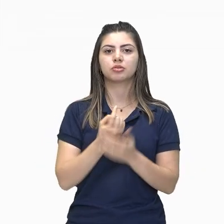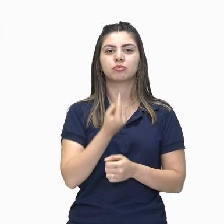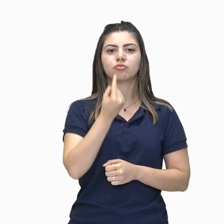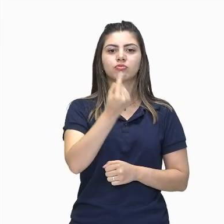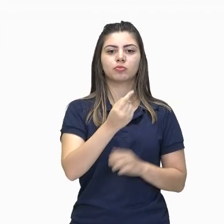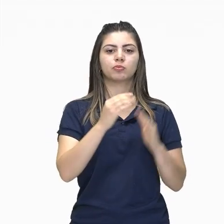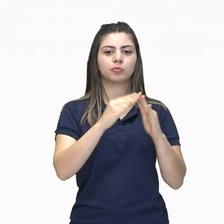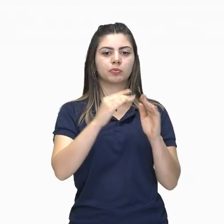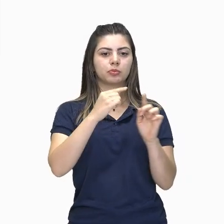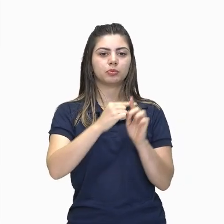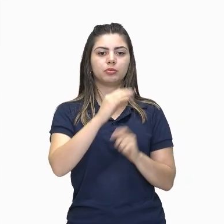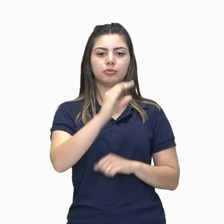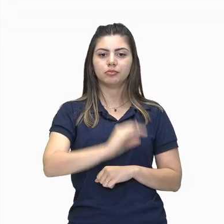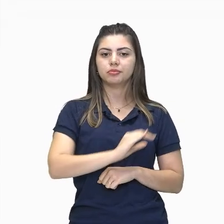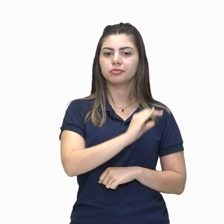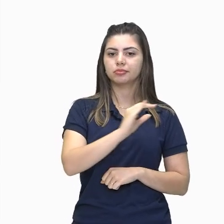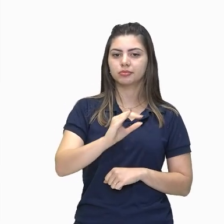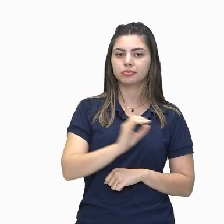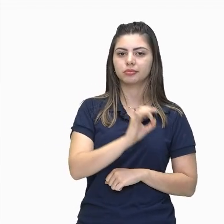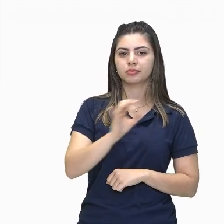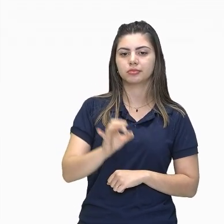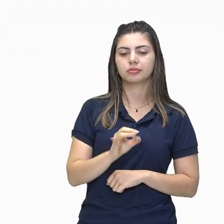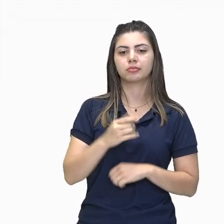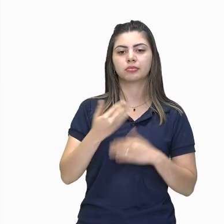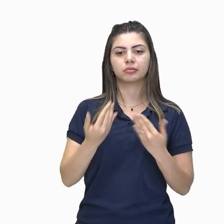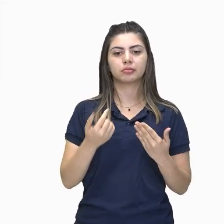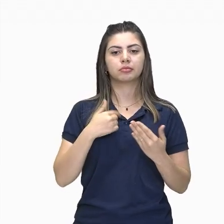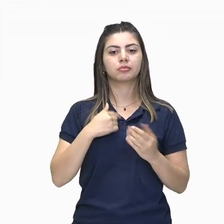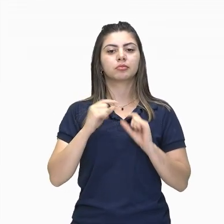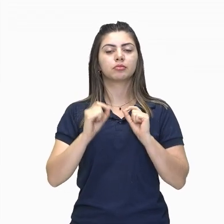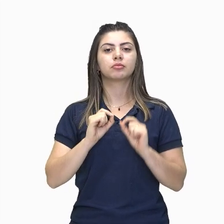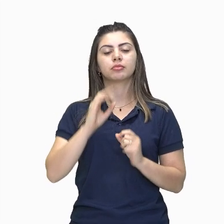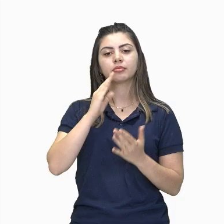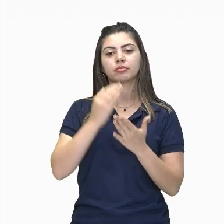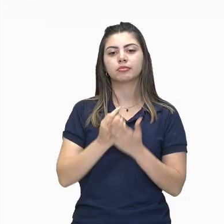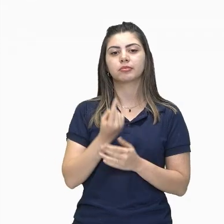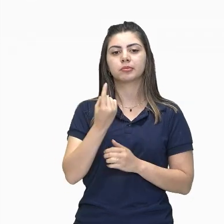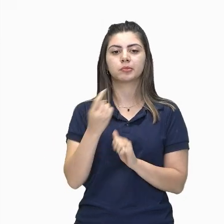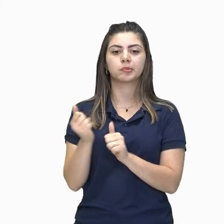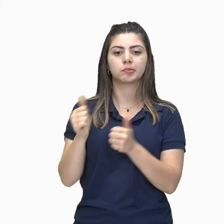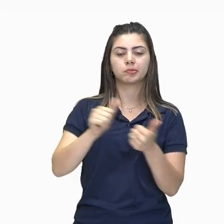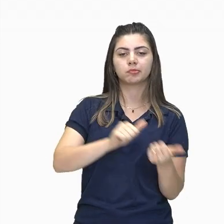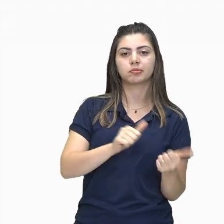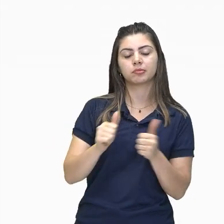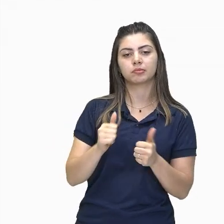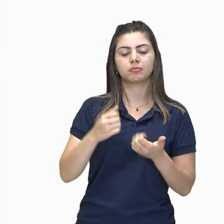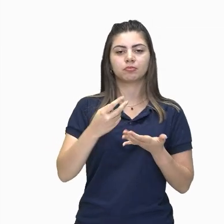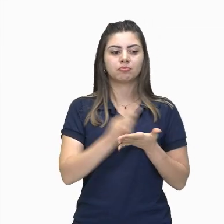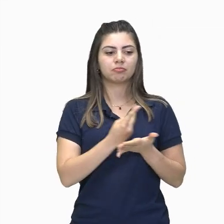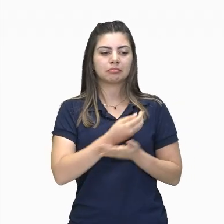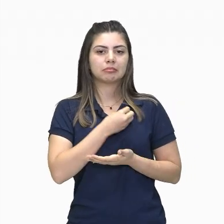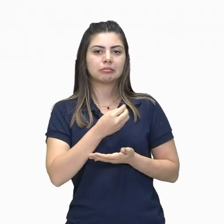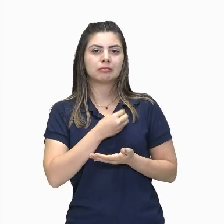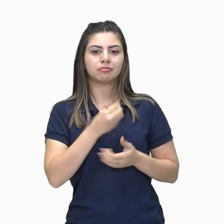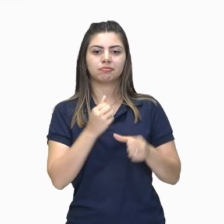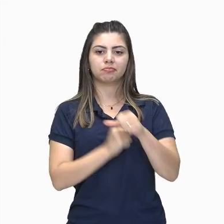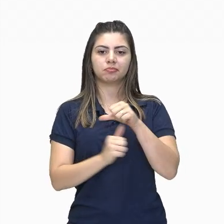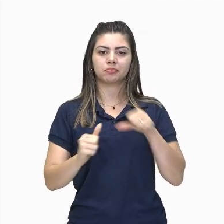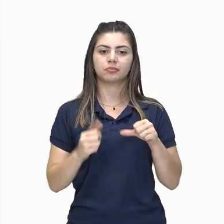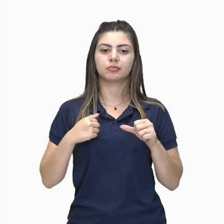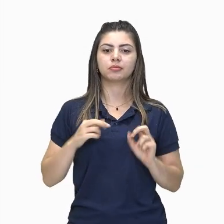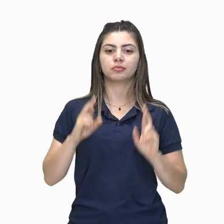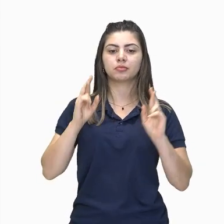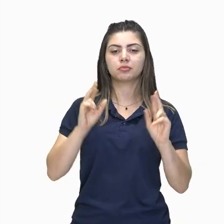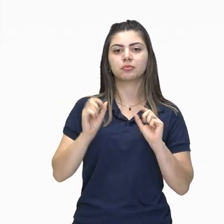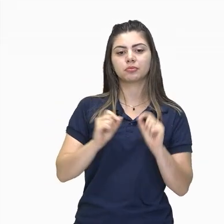Santa, Católica e Apostólica. Professo um só batismo para a remissão dos pecados. Espero a ressurreição